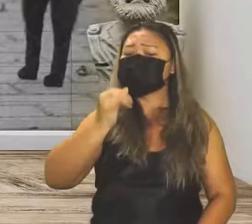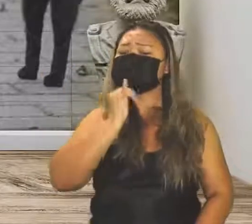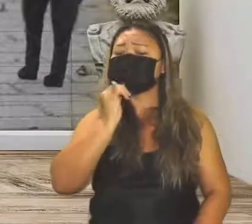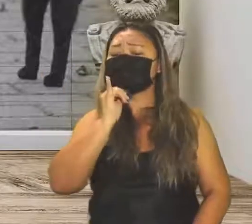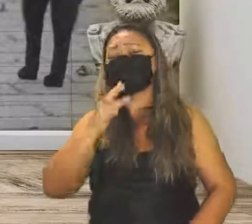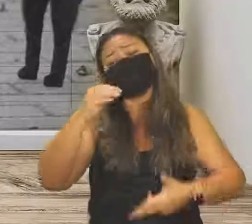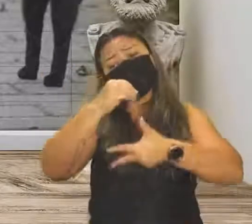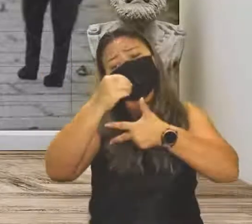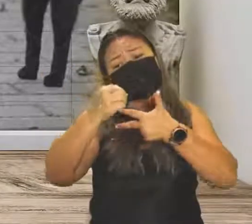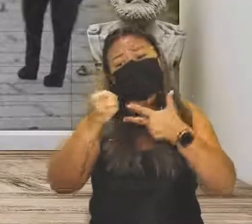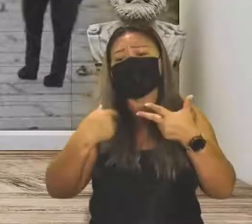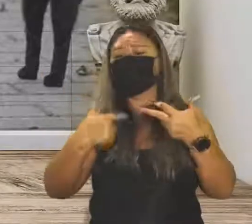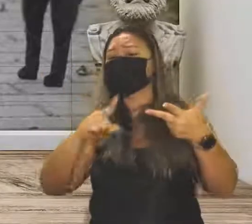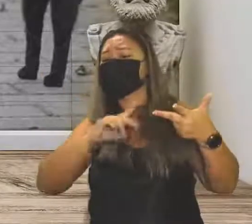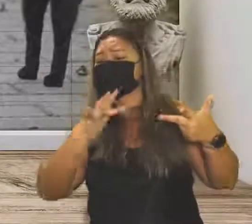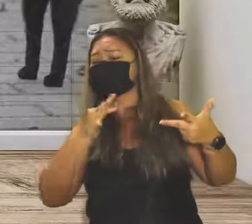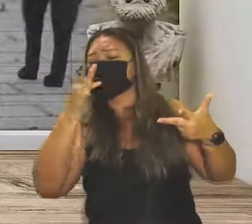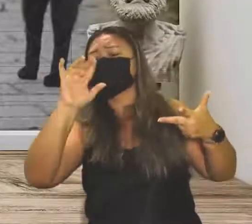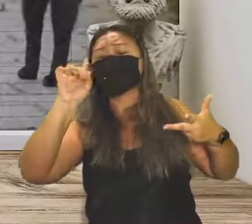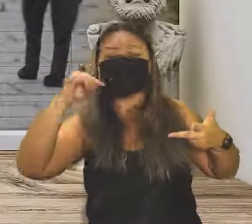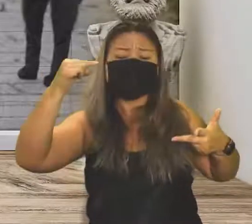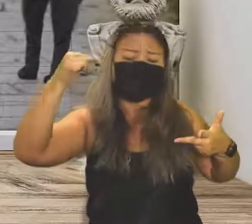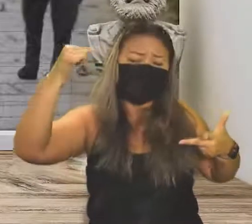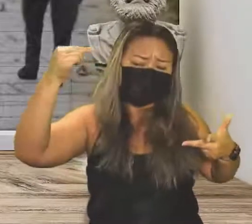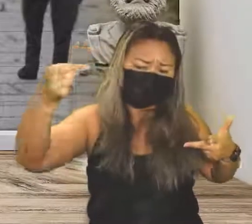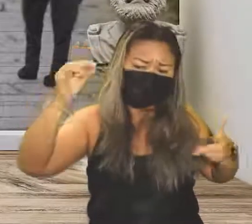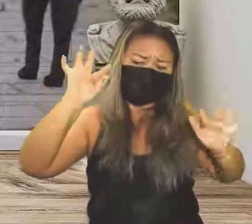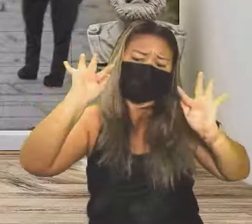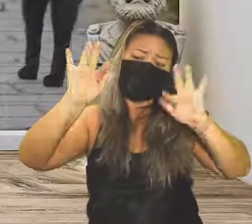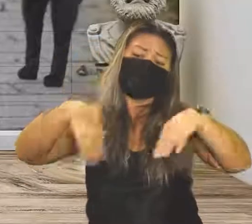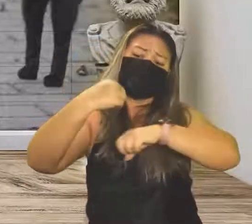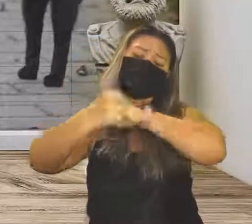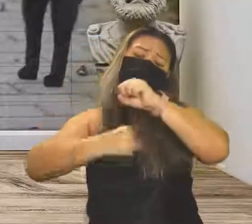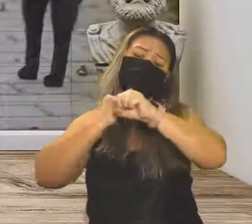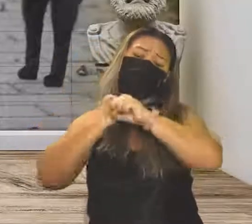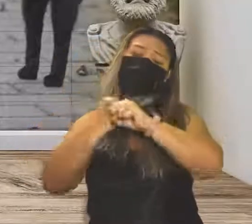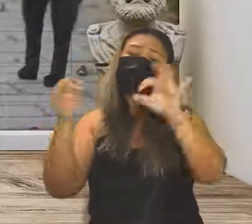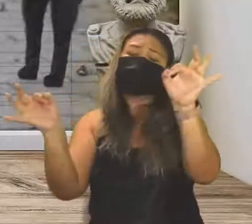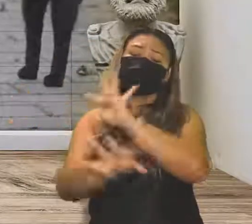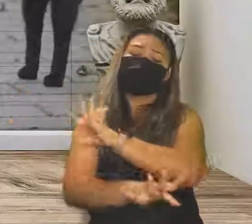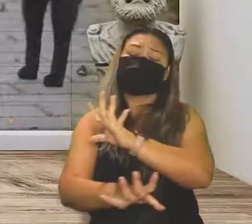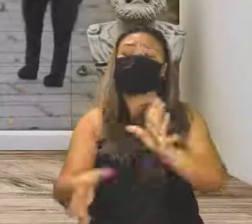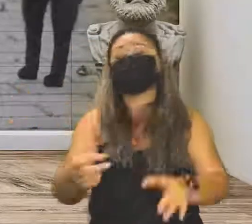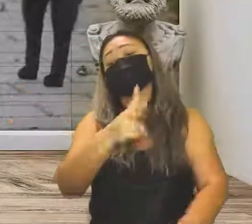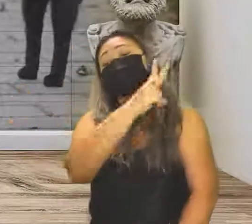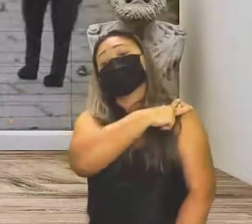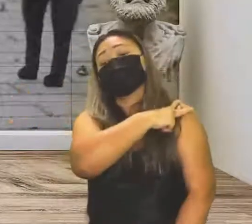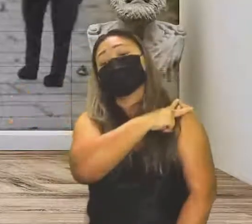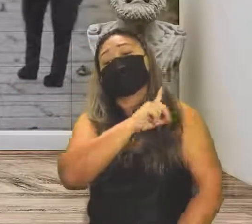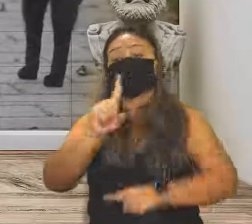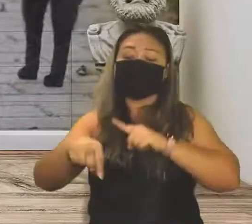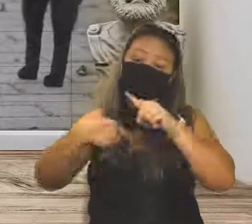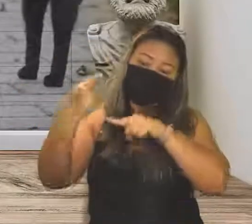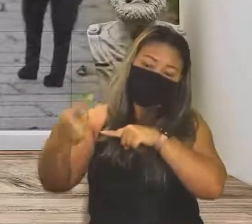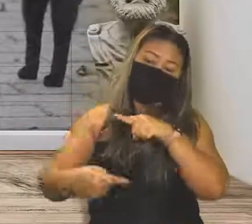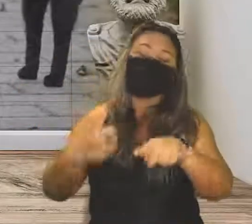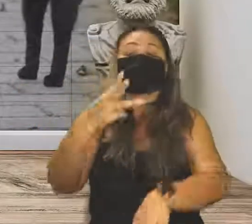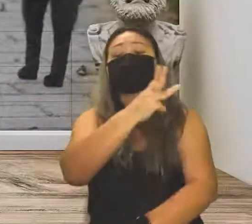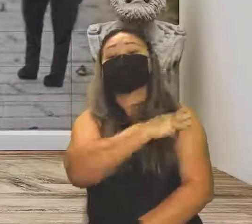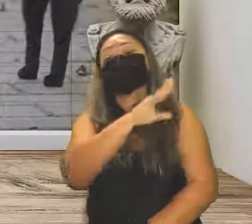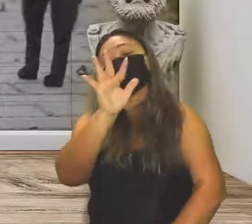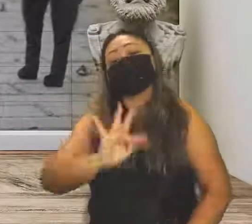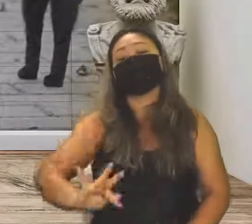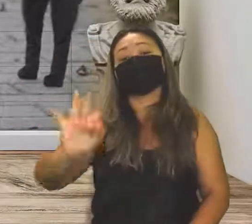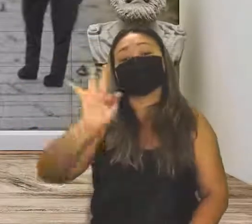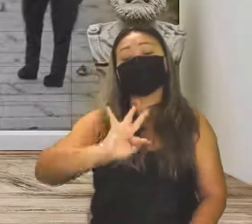o Enem, ter um futuro e lá no final do ano para o ensino médio, segundo ano, e depois terceiro ano e